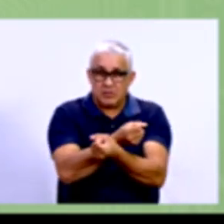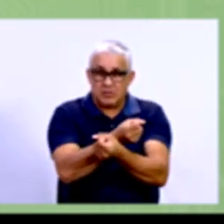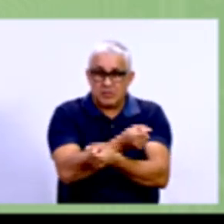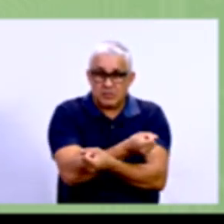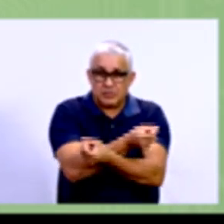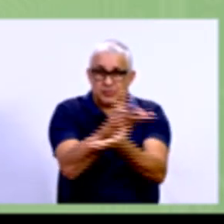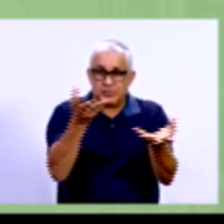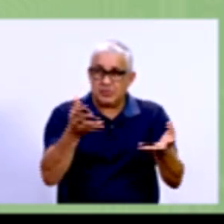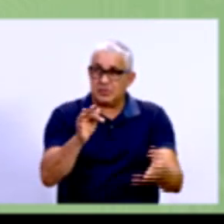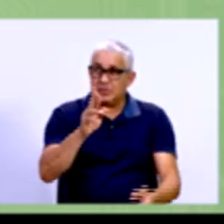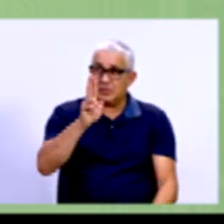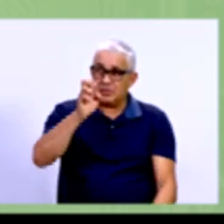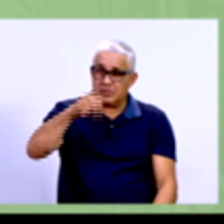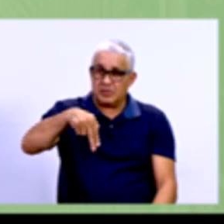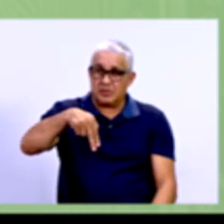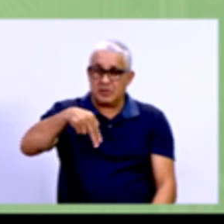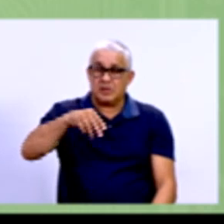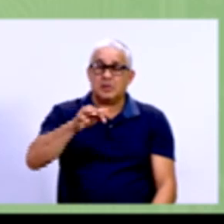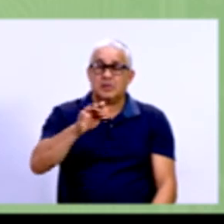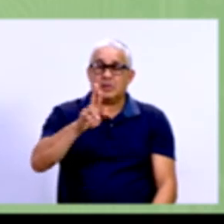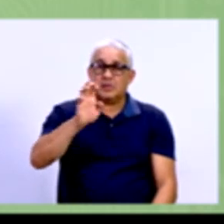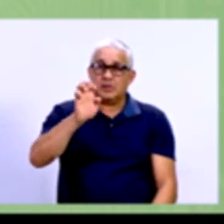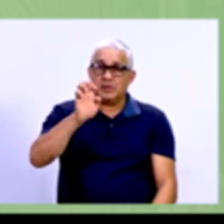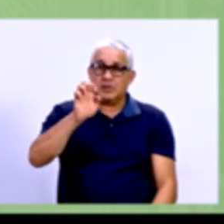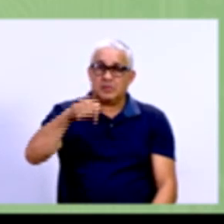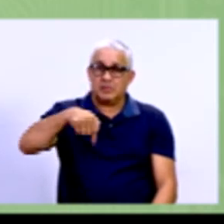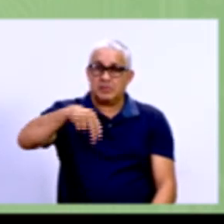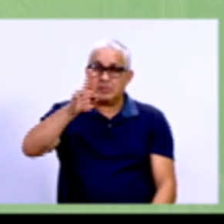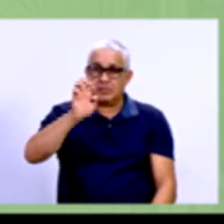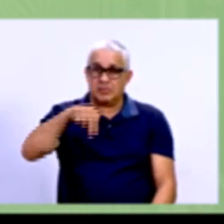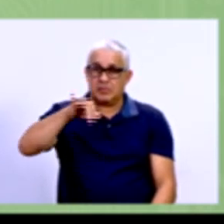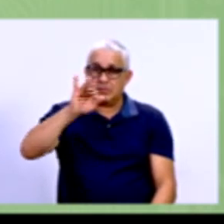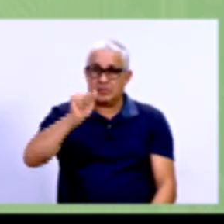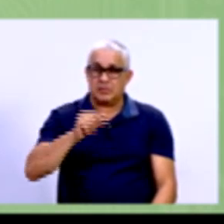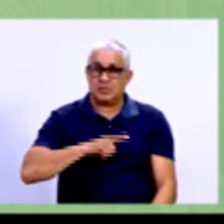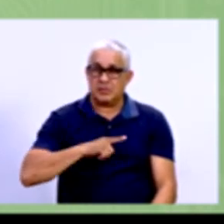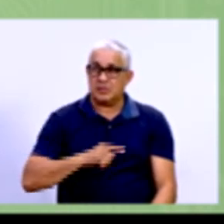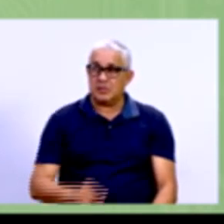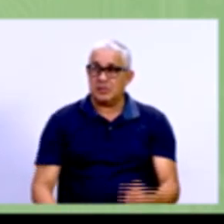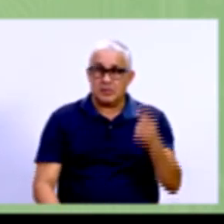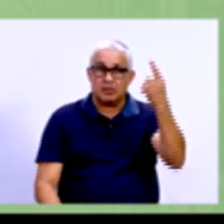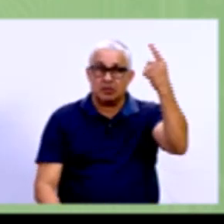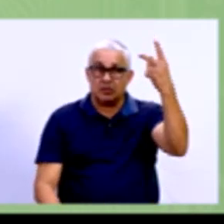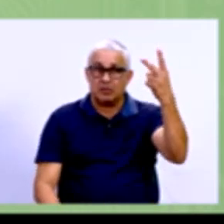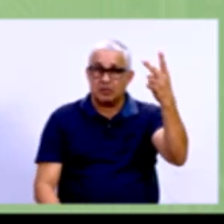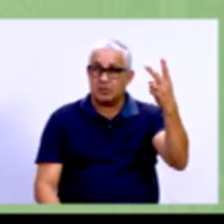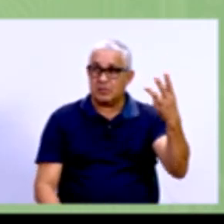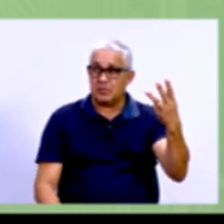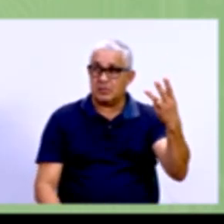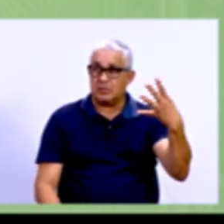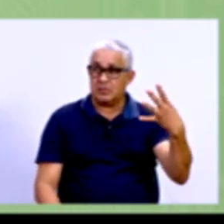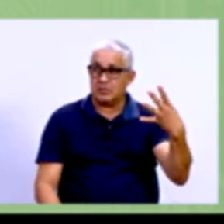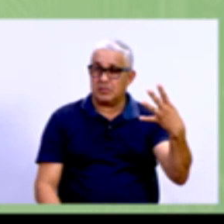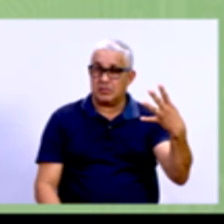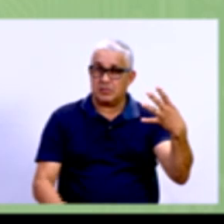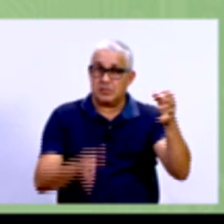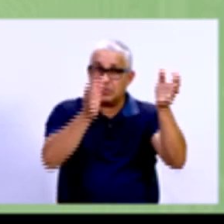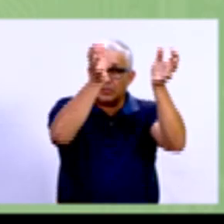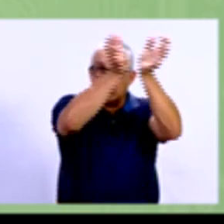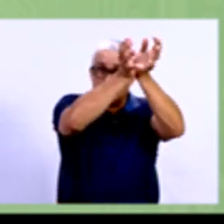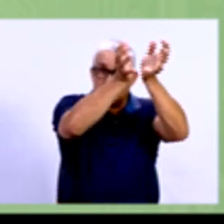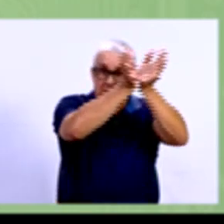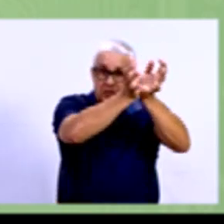pessoal. Olha aqui, vamos analisar ela. A gente tem 1, 2, 3, 4 classes dentro